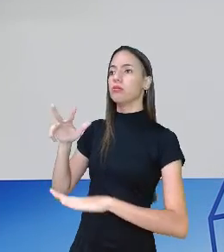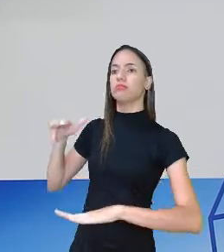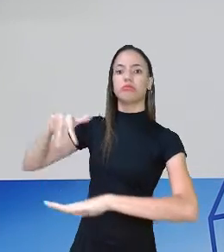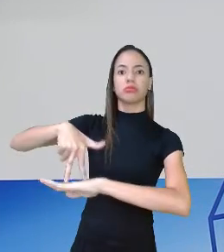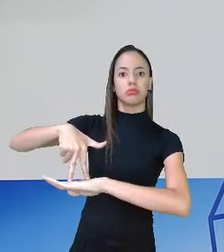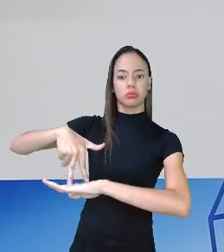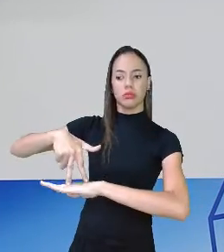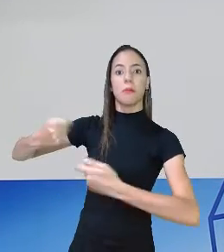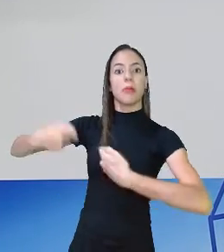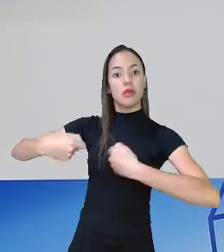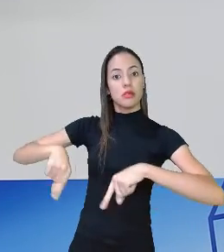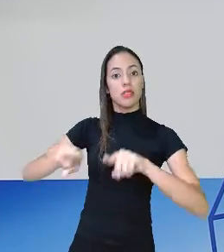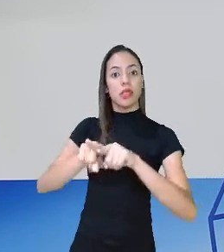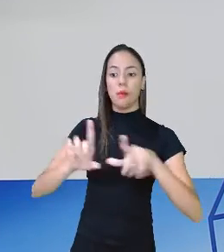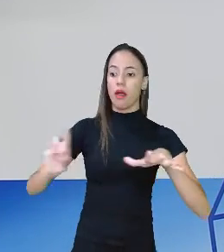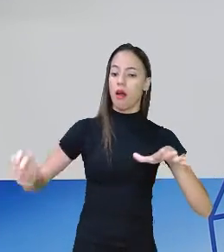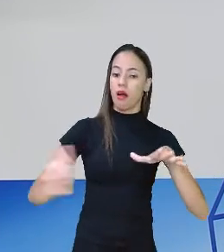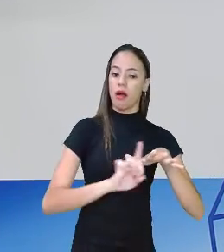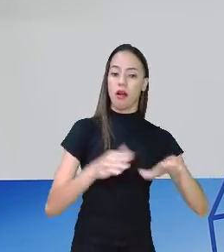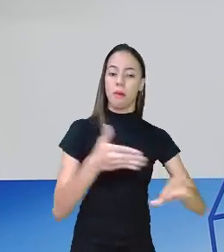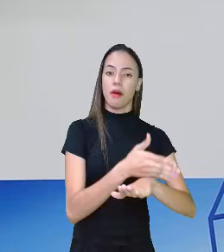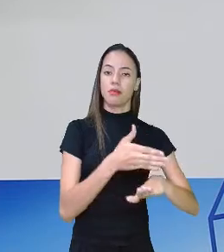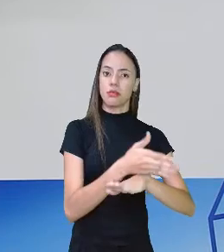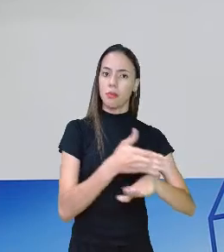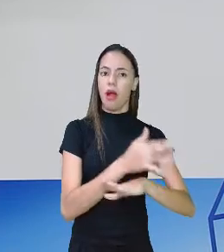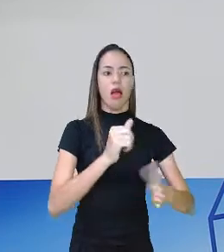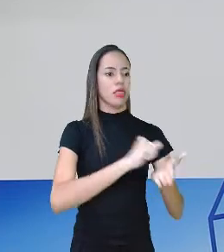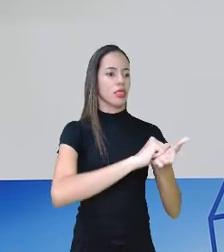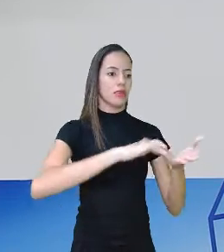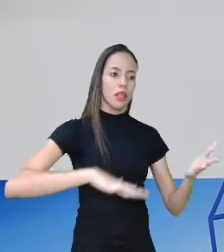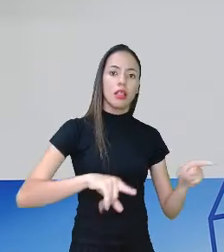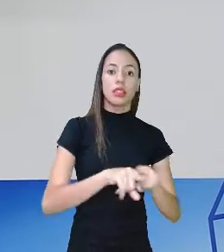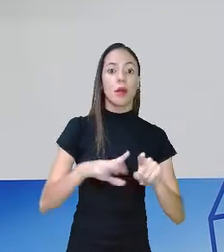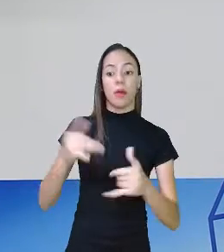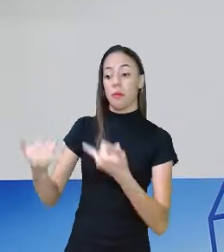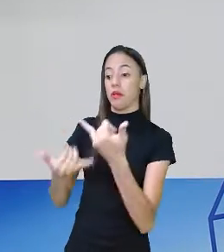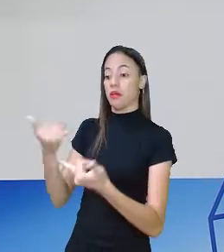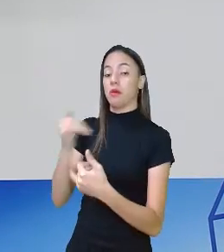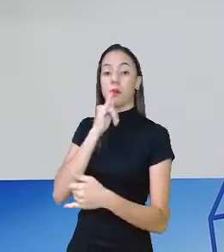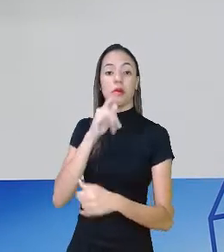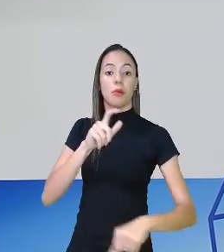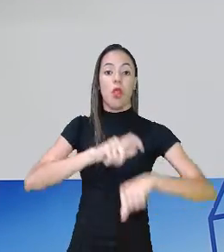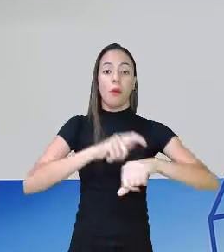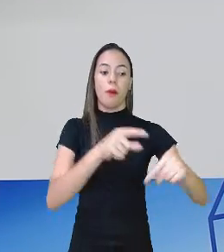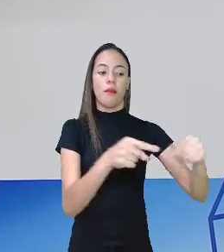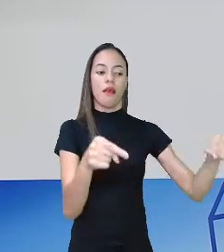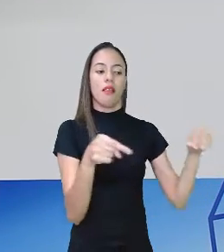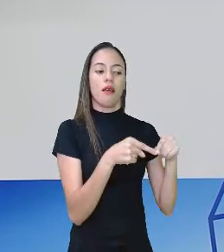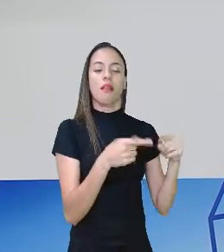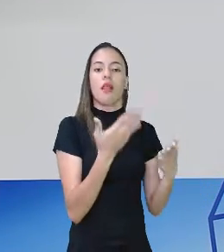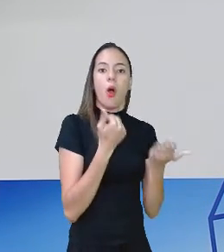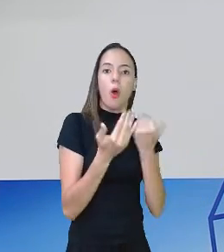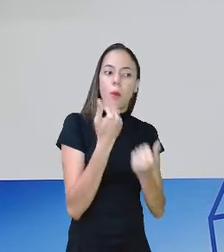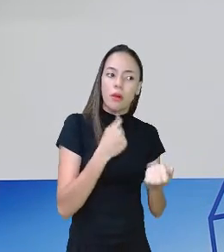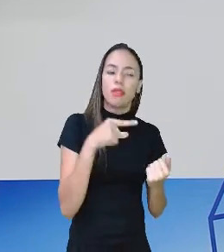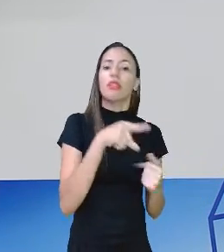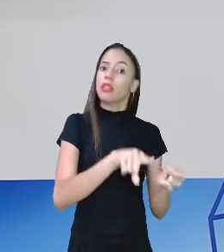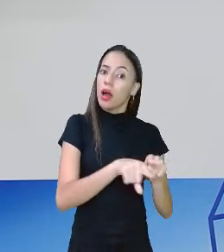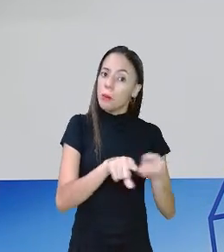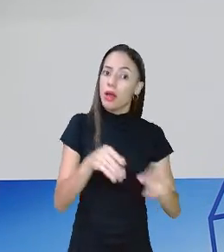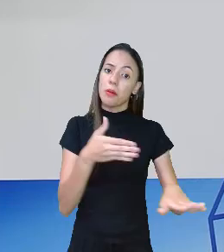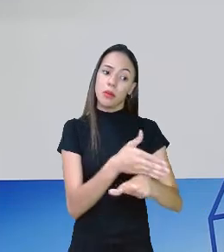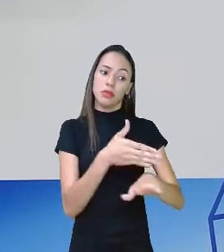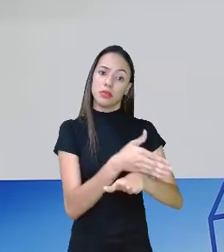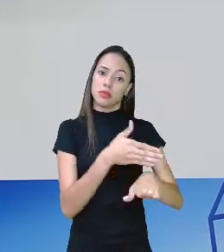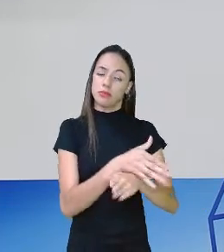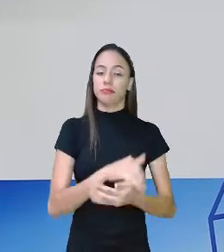parte, não só das atividades, mas também das brincadeiras, na hora do refeitório, da merenda. Então, assim,